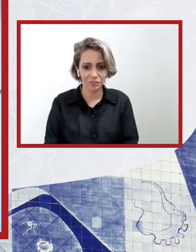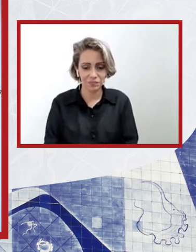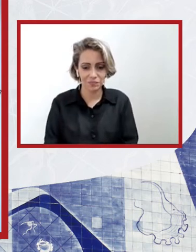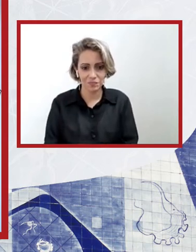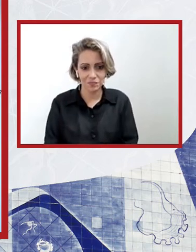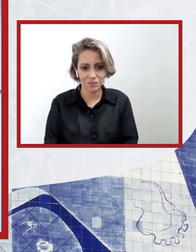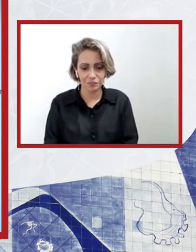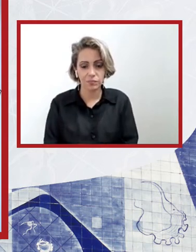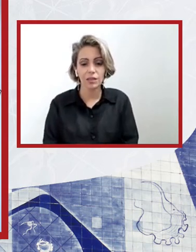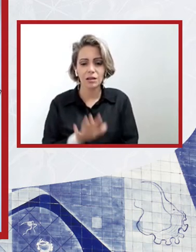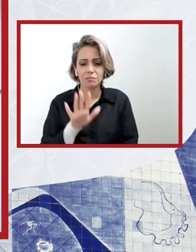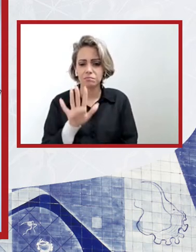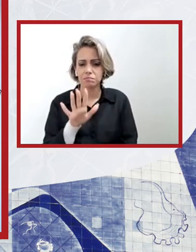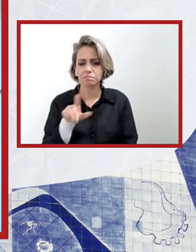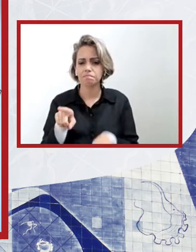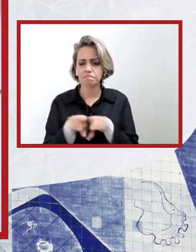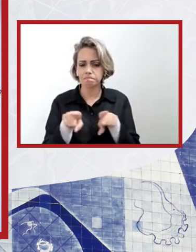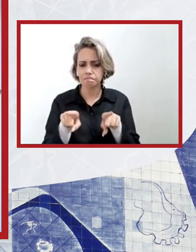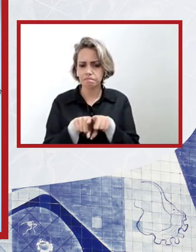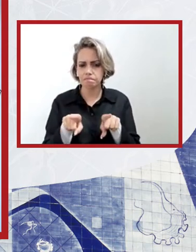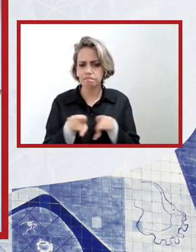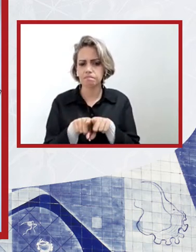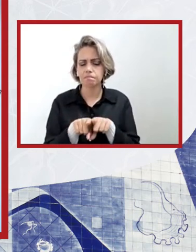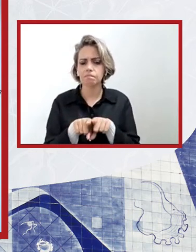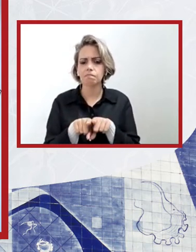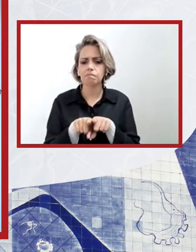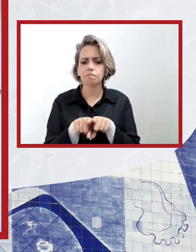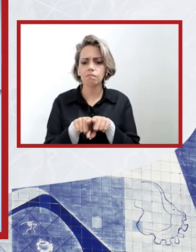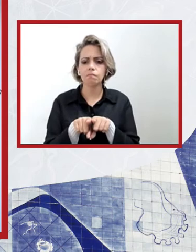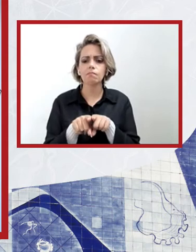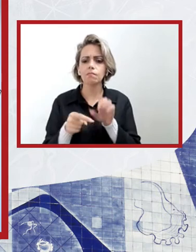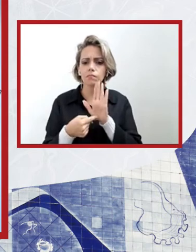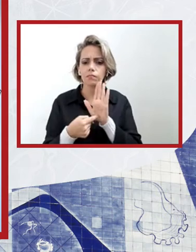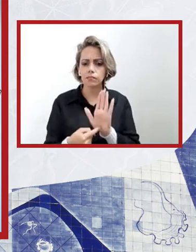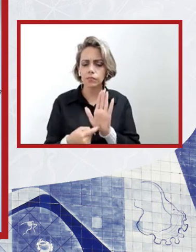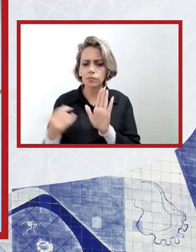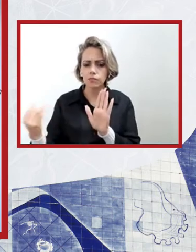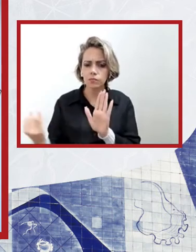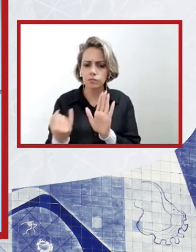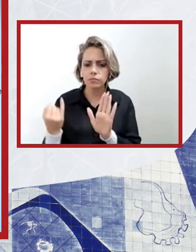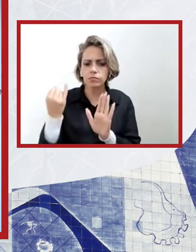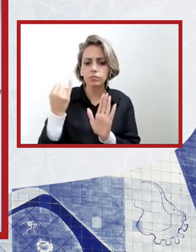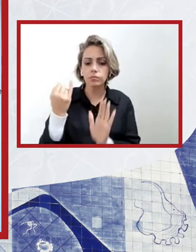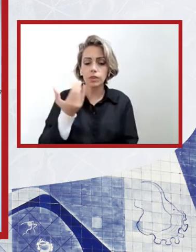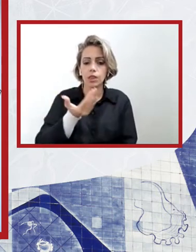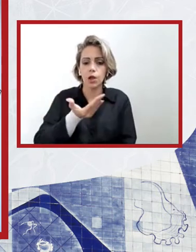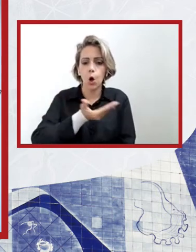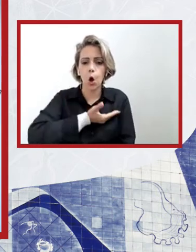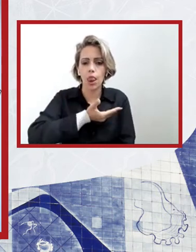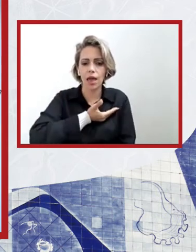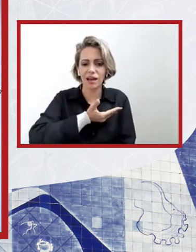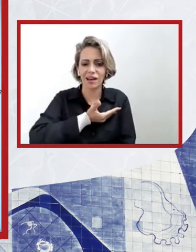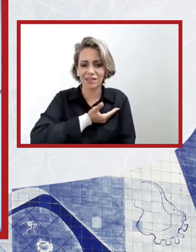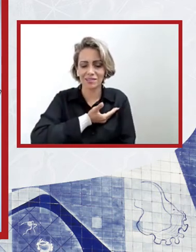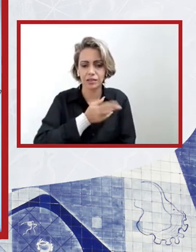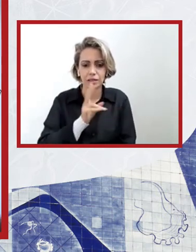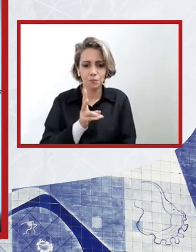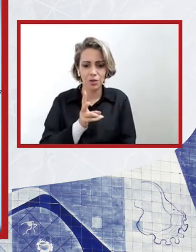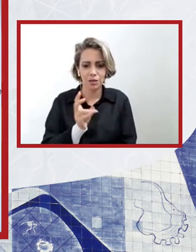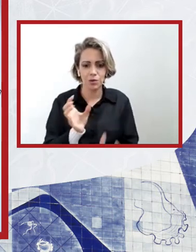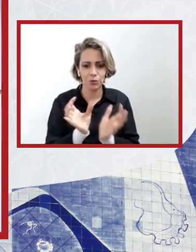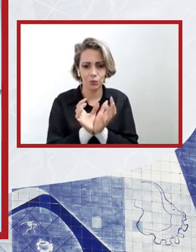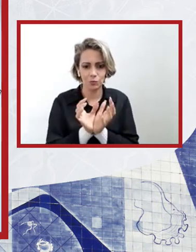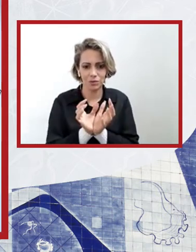Porém, eles também enalteceram a importância dos colegas de turma, como eles são